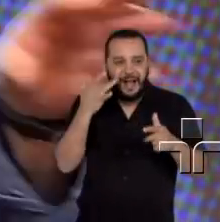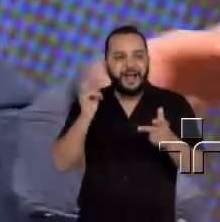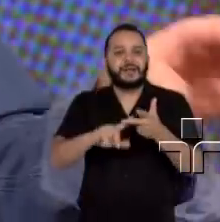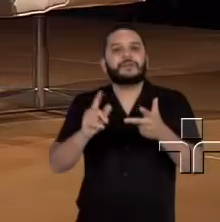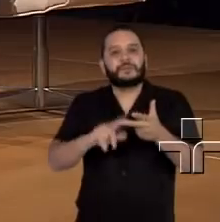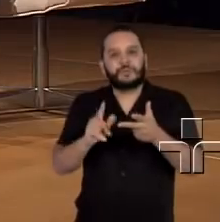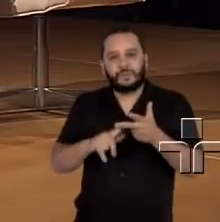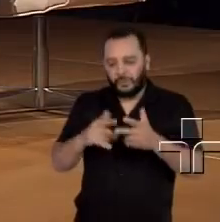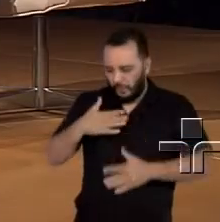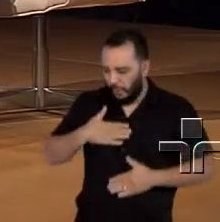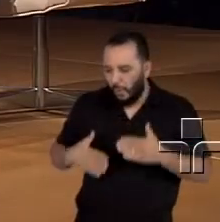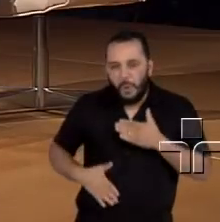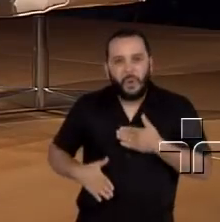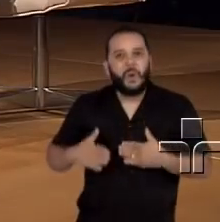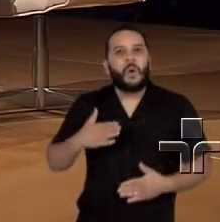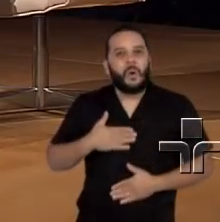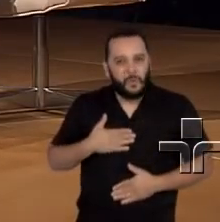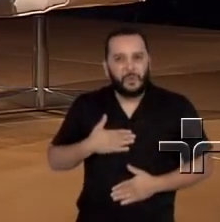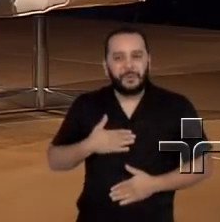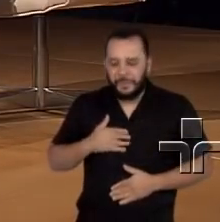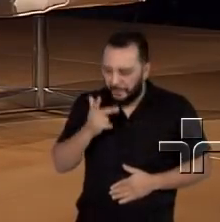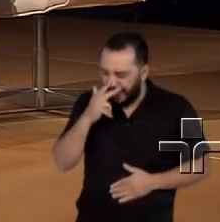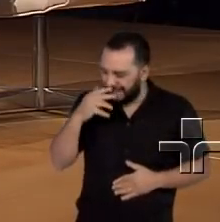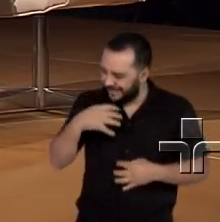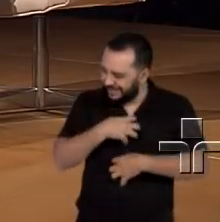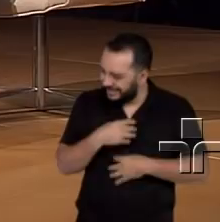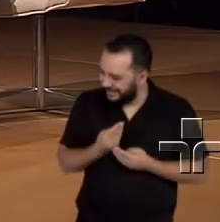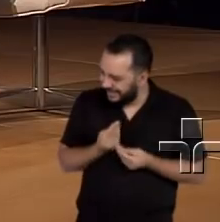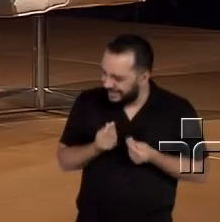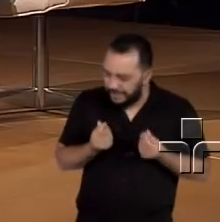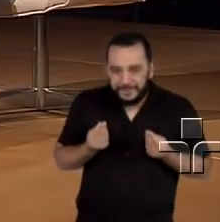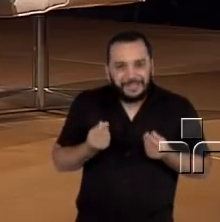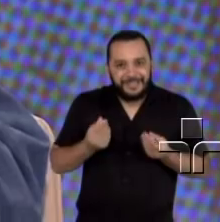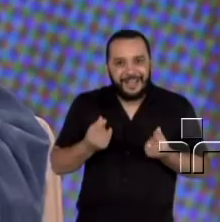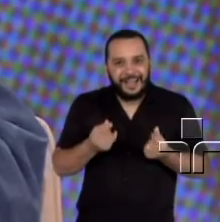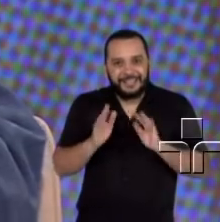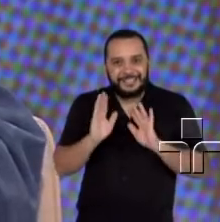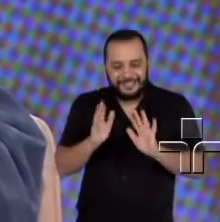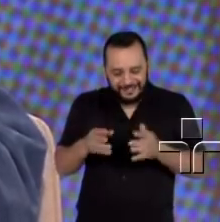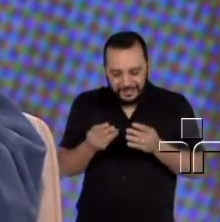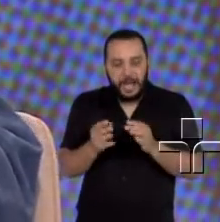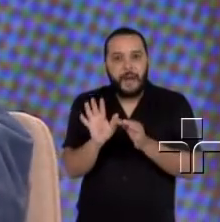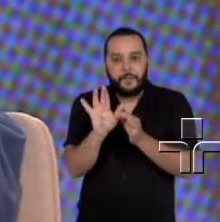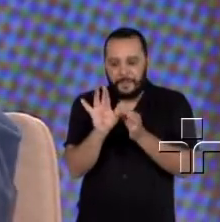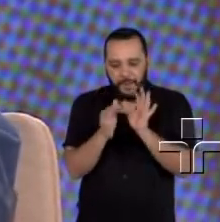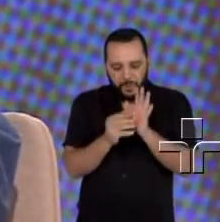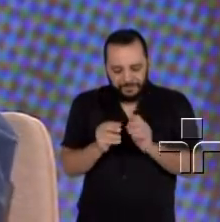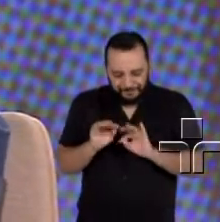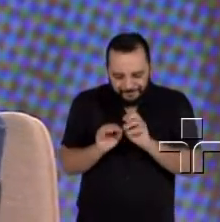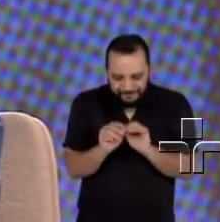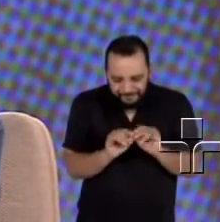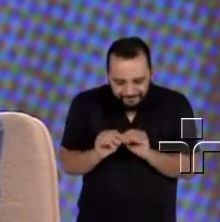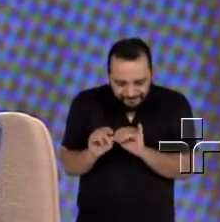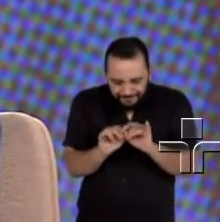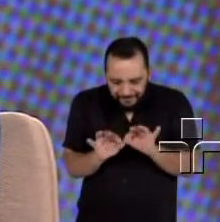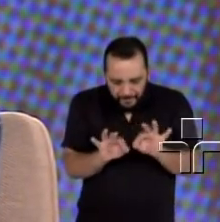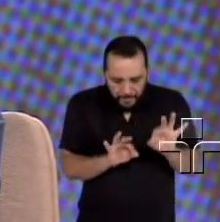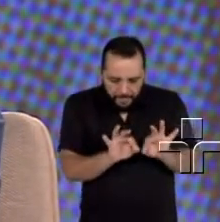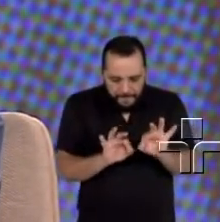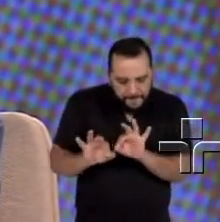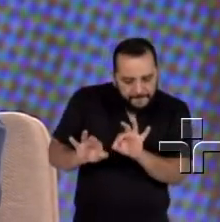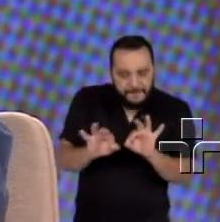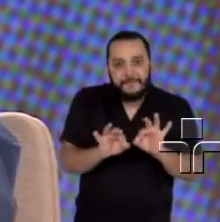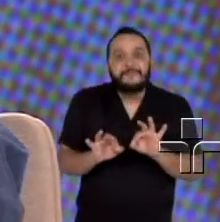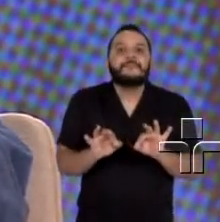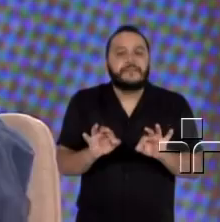ator, desenvolve uma sensibilidade entre a unha e a carne, que é quase que uma fita métrica,